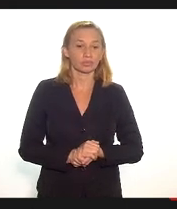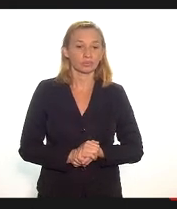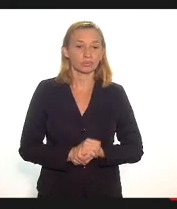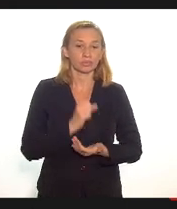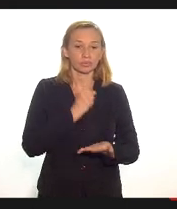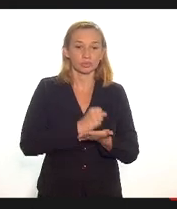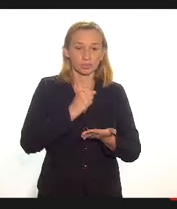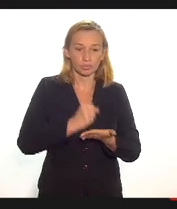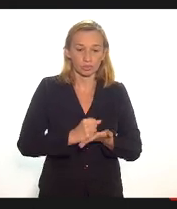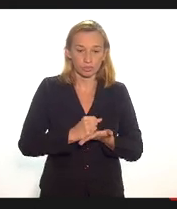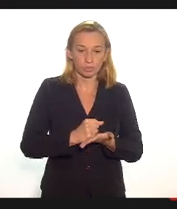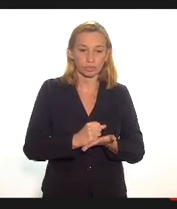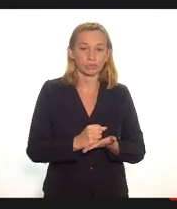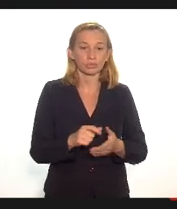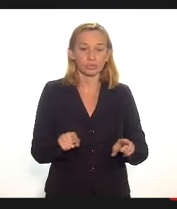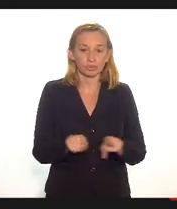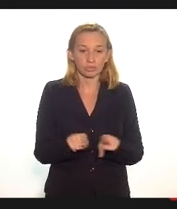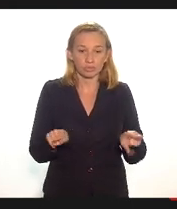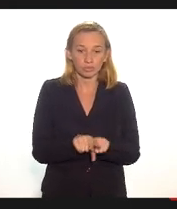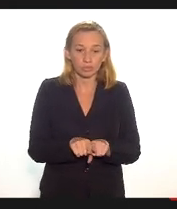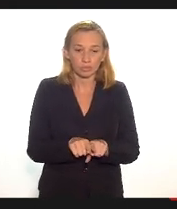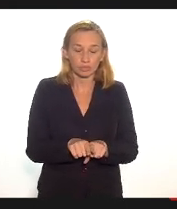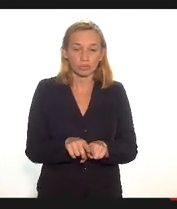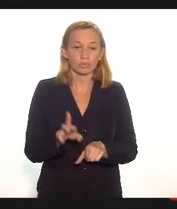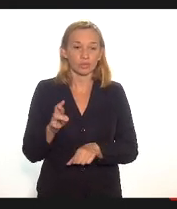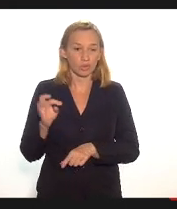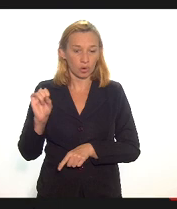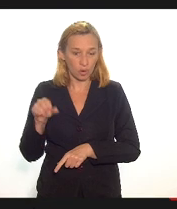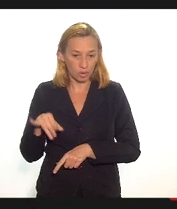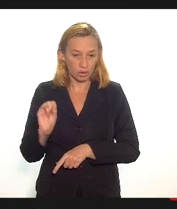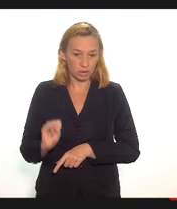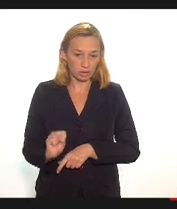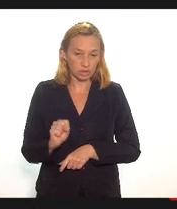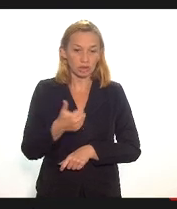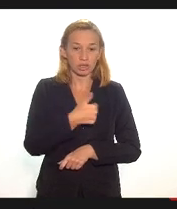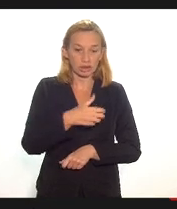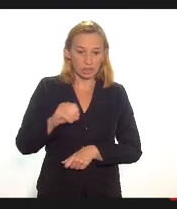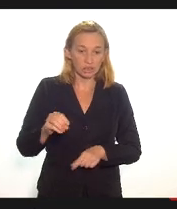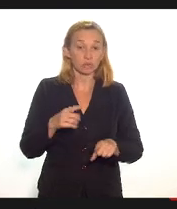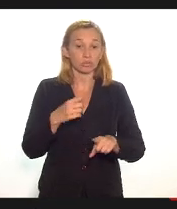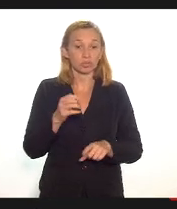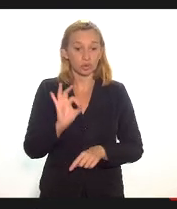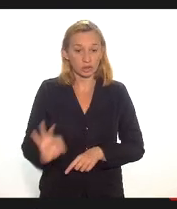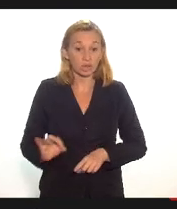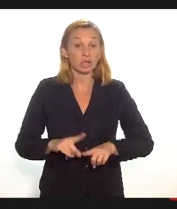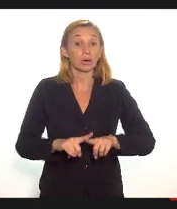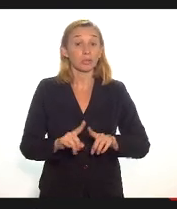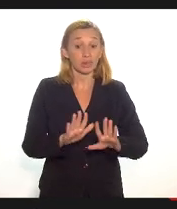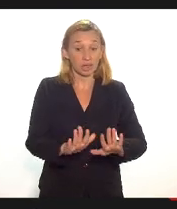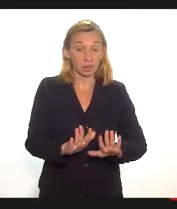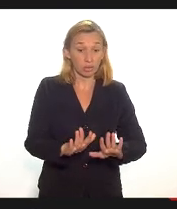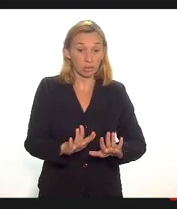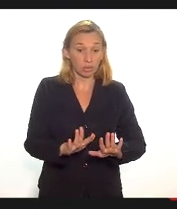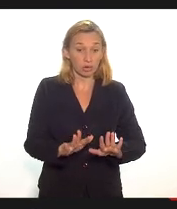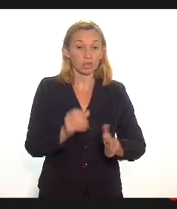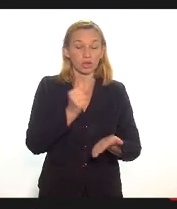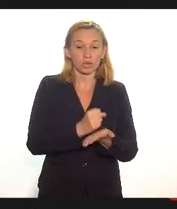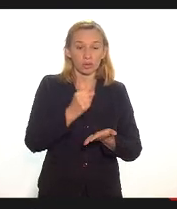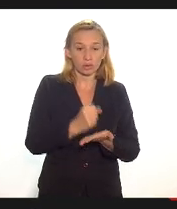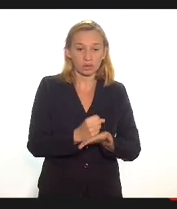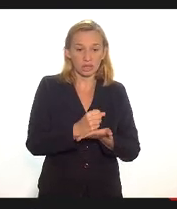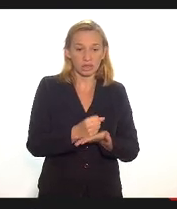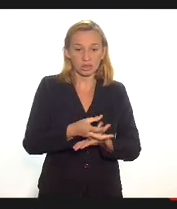cessão onerosa também têm royalties de 10%. Agora, contratos de partilha